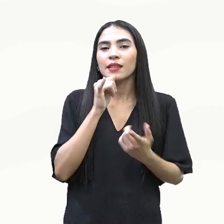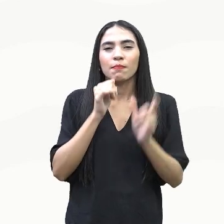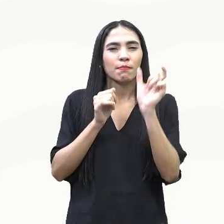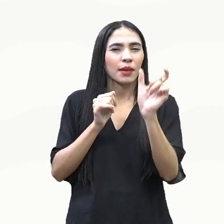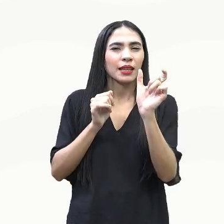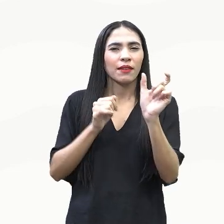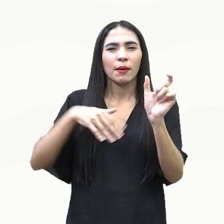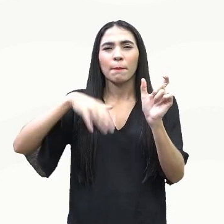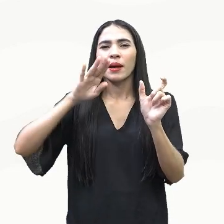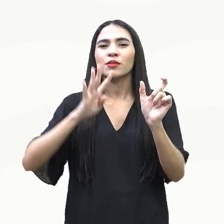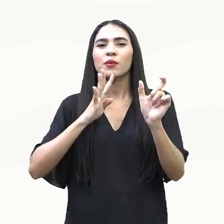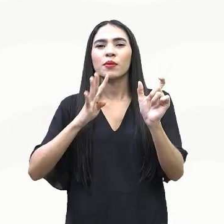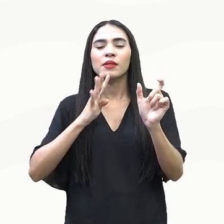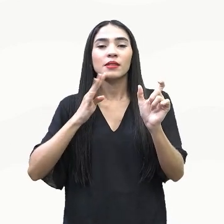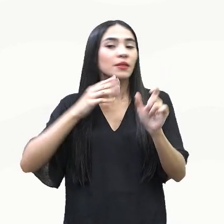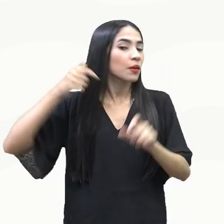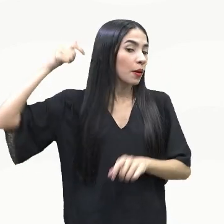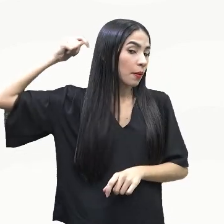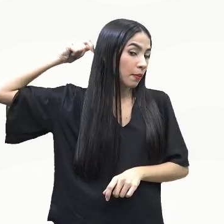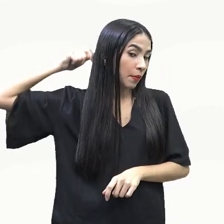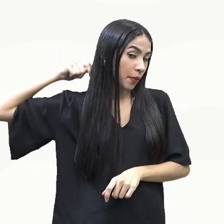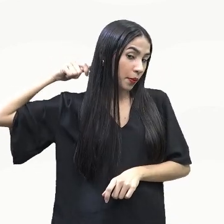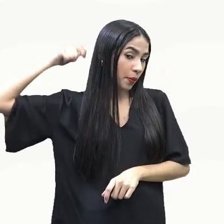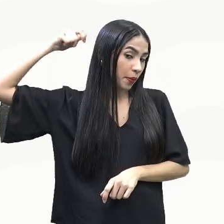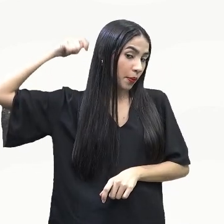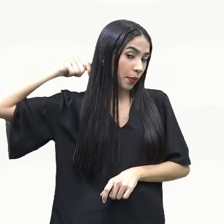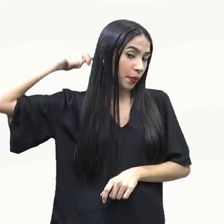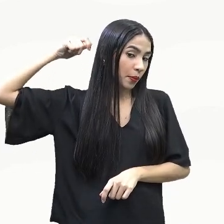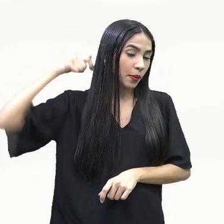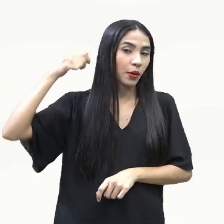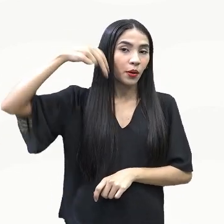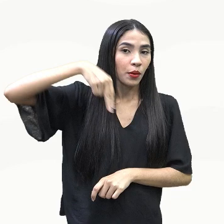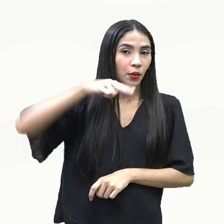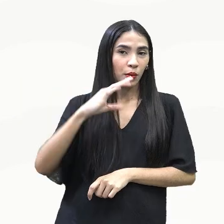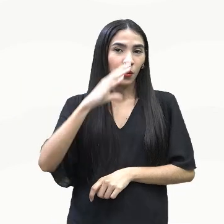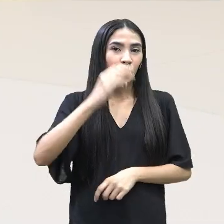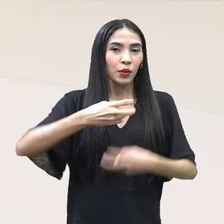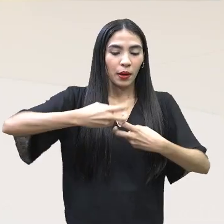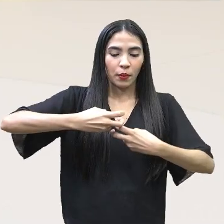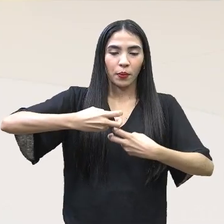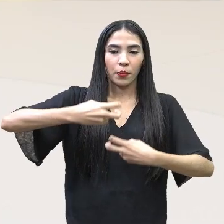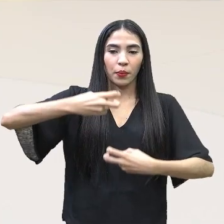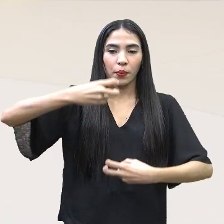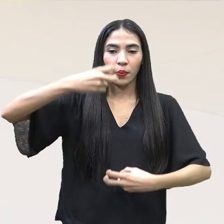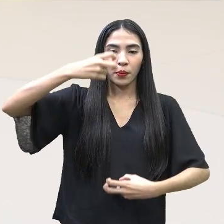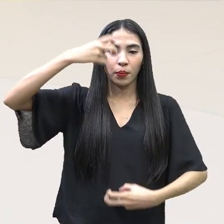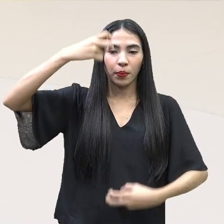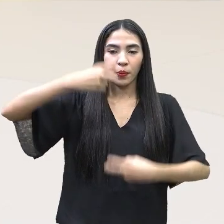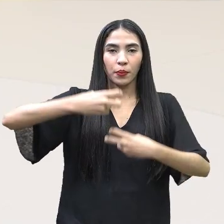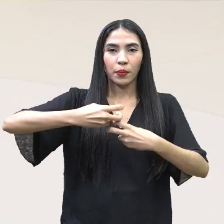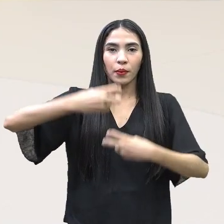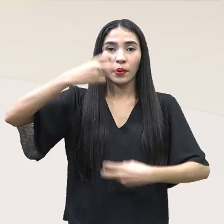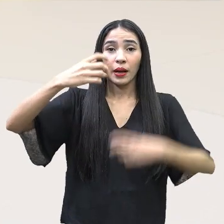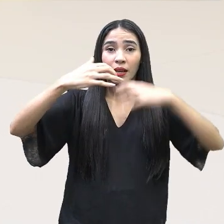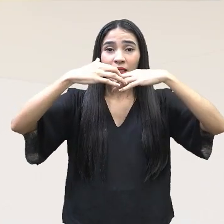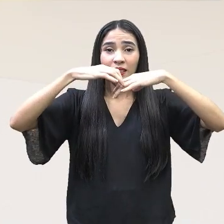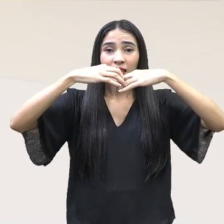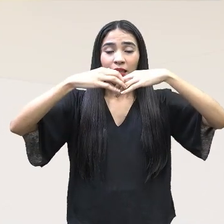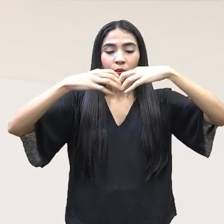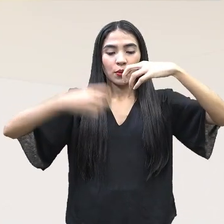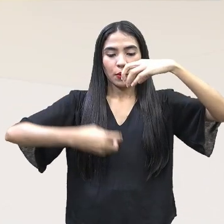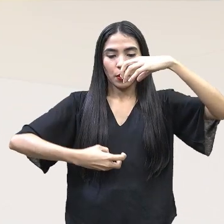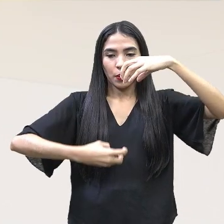por nós. Pela nuca, pelo pescoço, passa toda a fiação que liga a central, que é o cérebro,